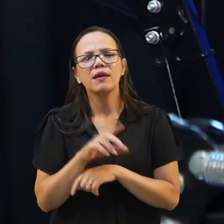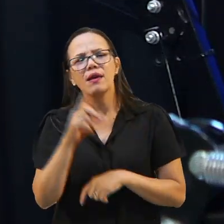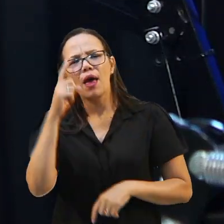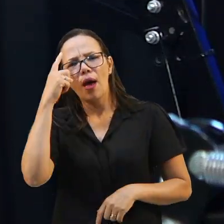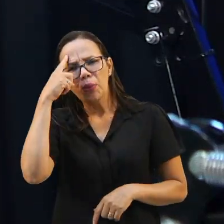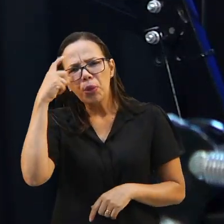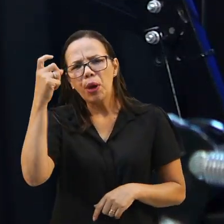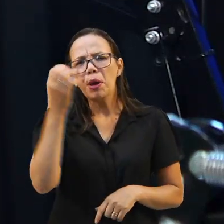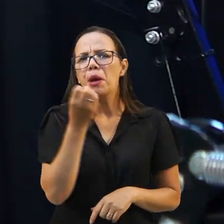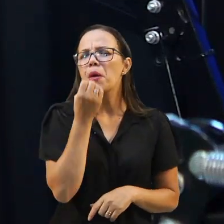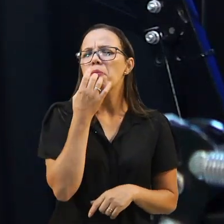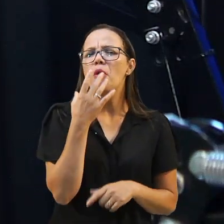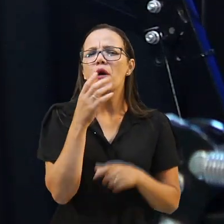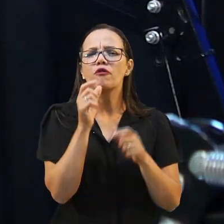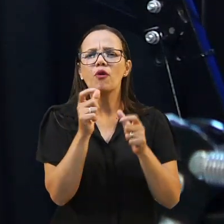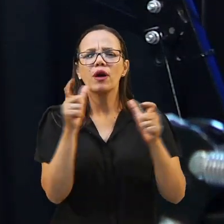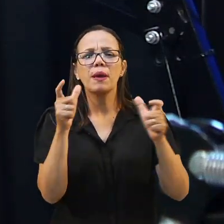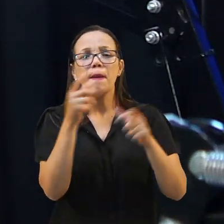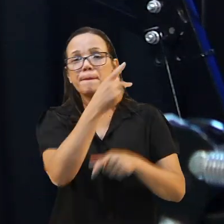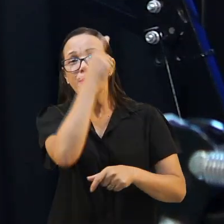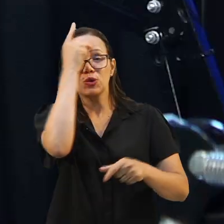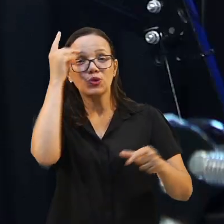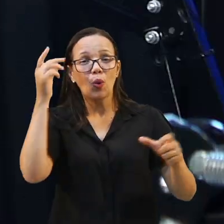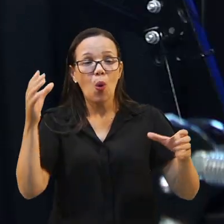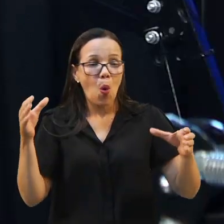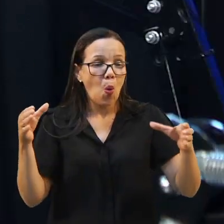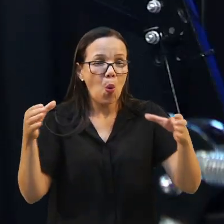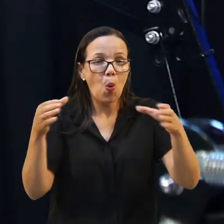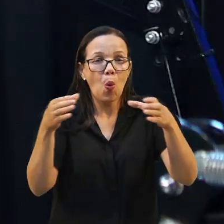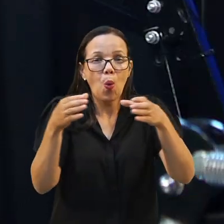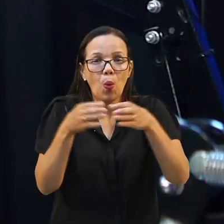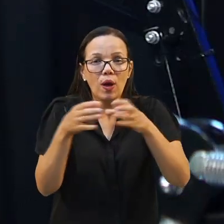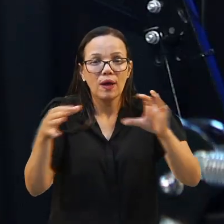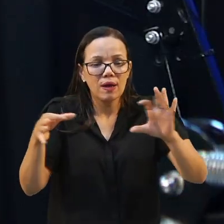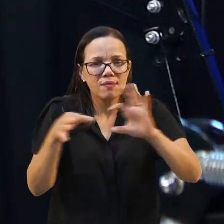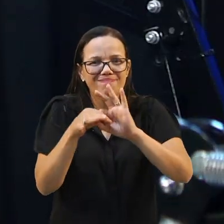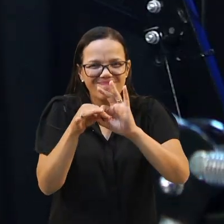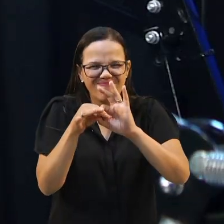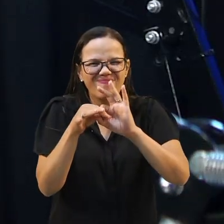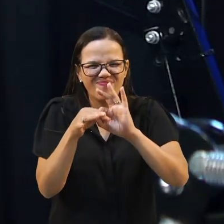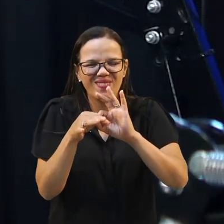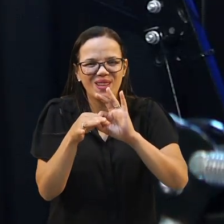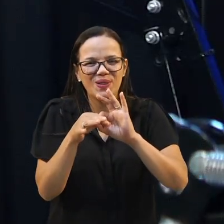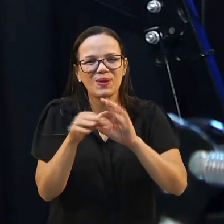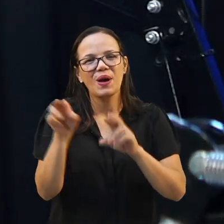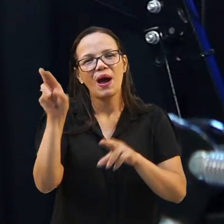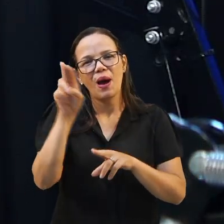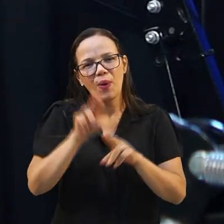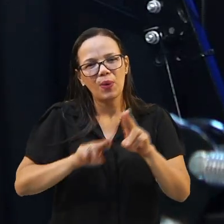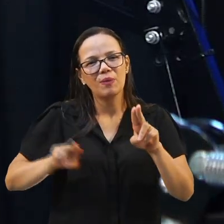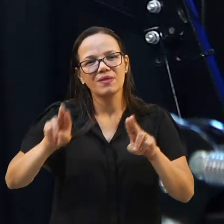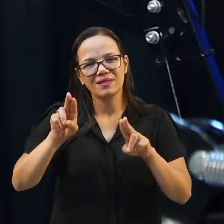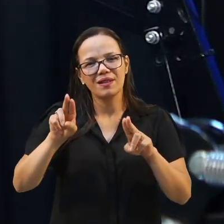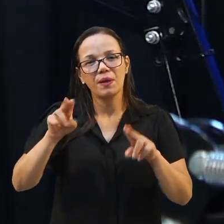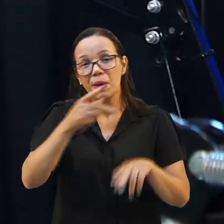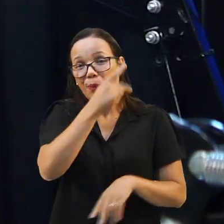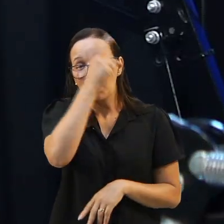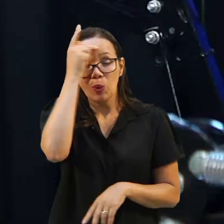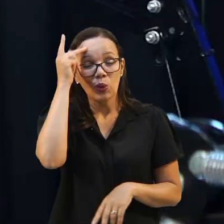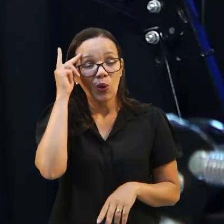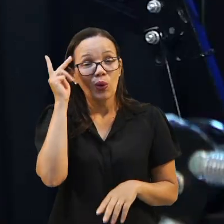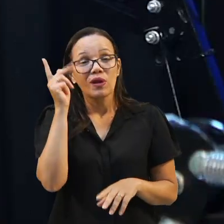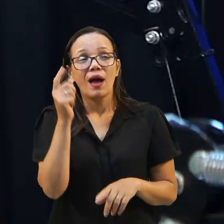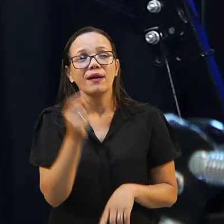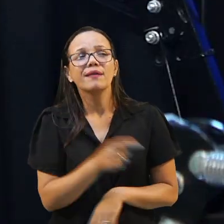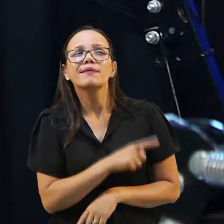boa, foram aglutinando pessoas vinculadas, a grande maioria, à universidade. E daí